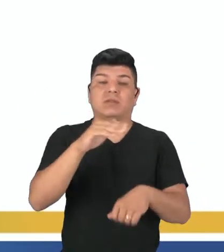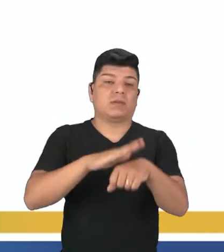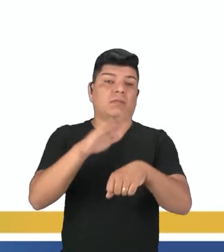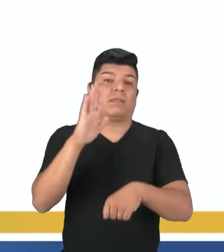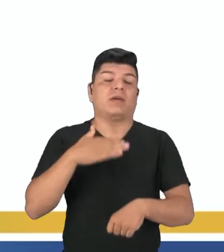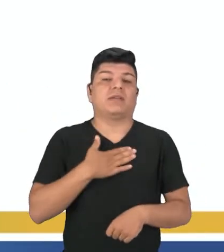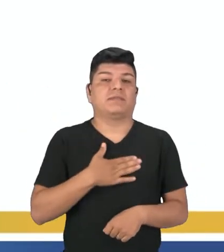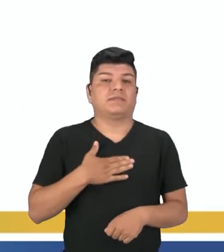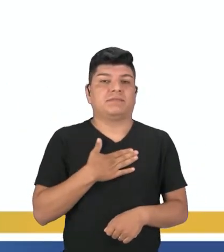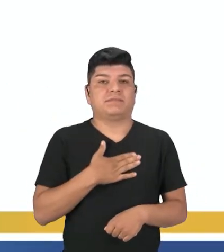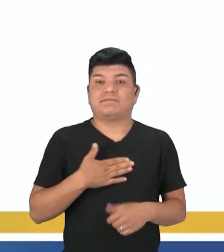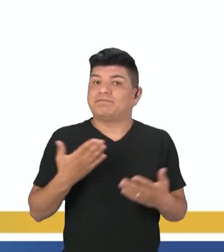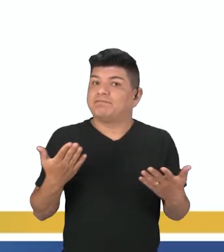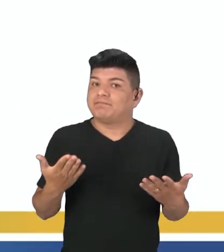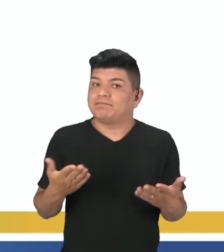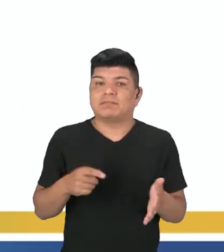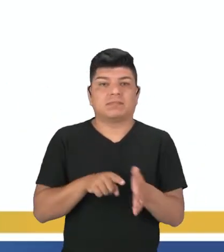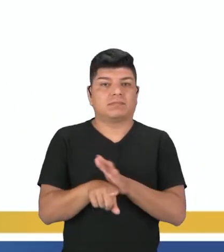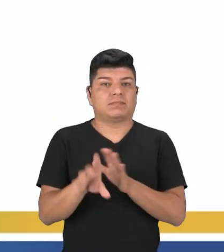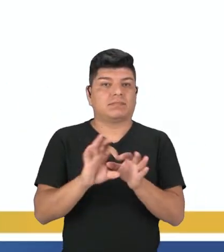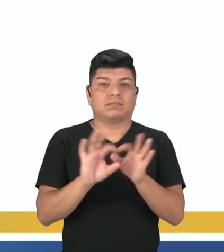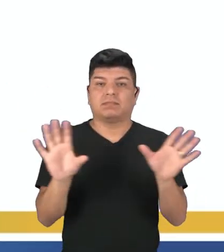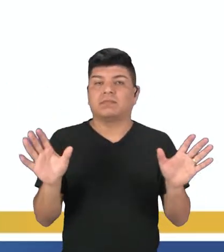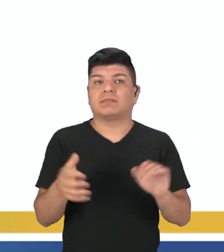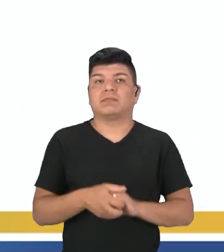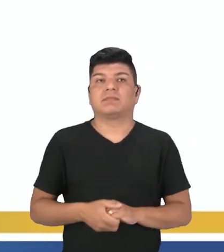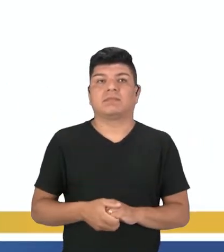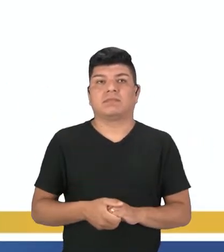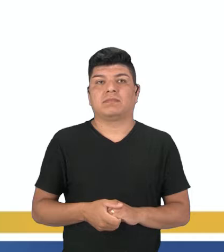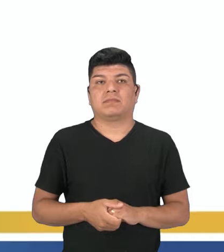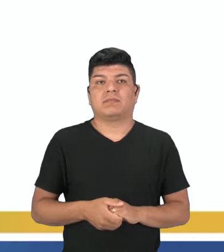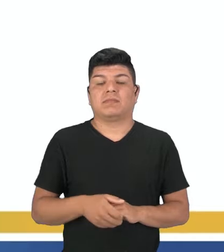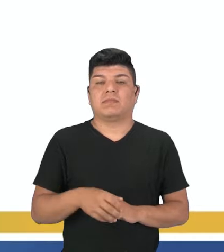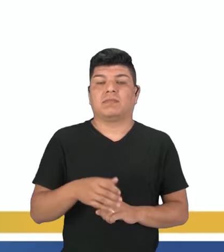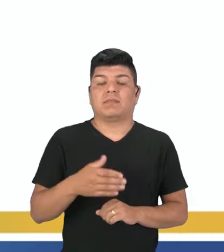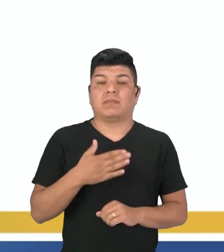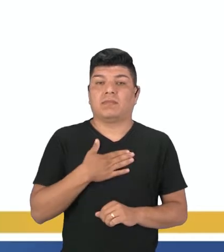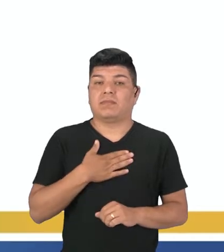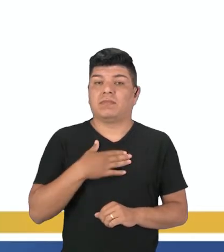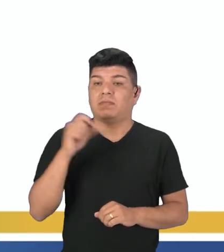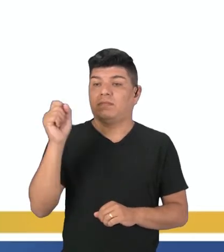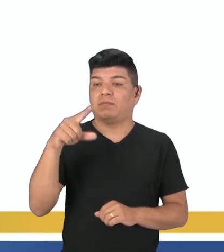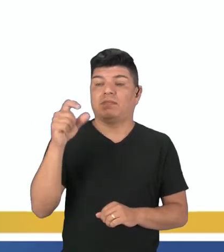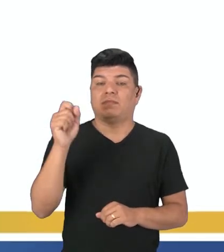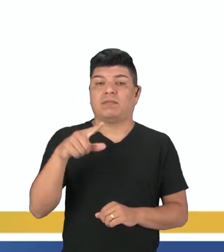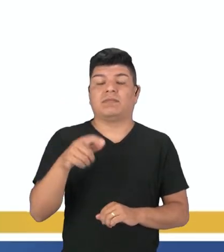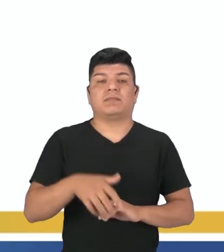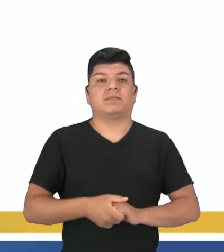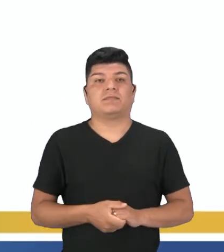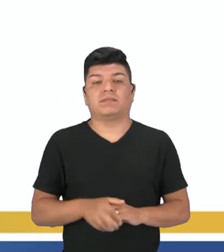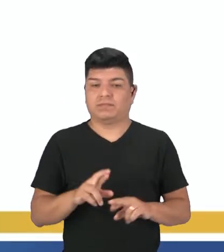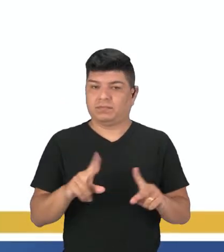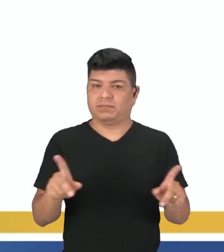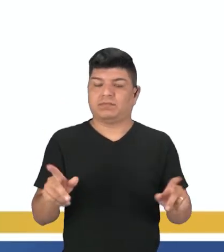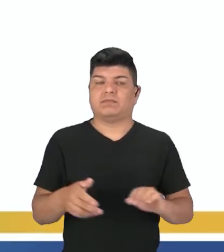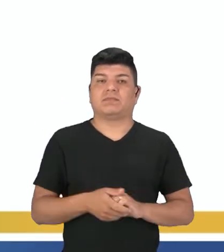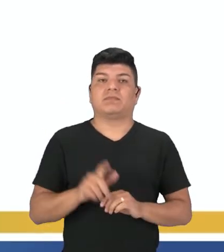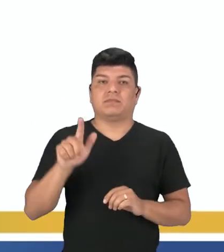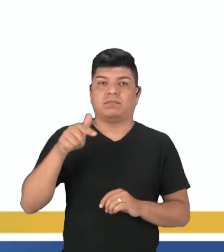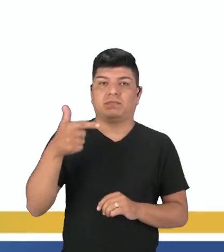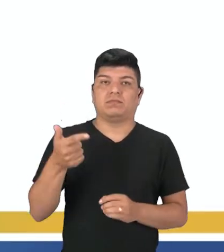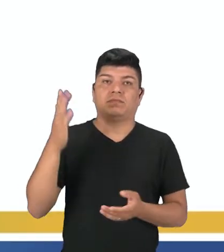favorita? Deixei aberta, né? Uma pergunta aberta. It's blue. É azul. Agora olha a diferença. Which is